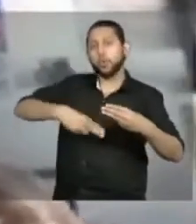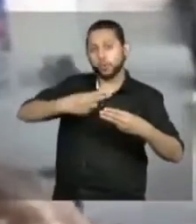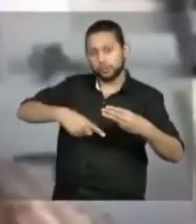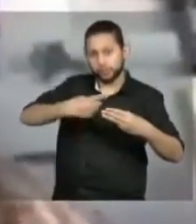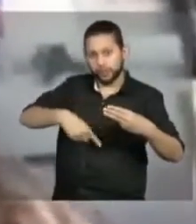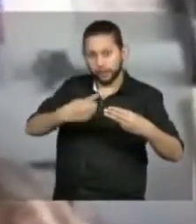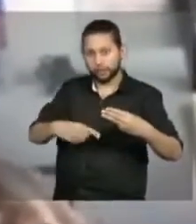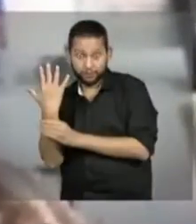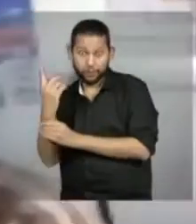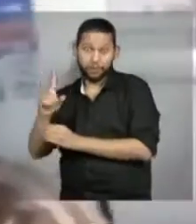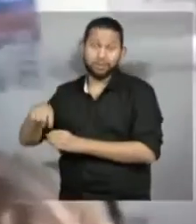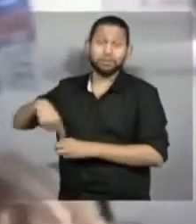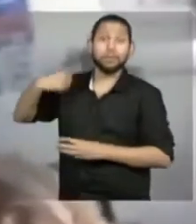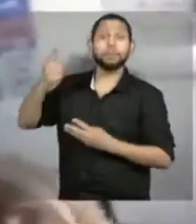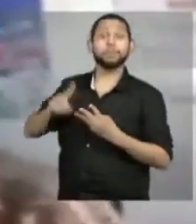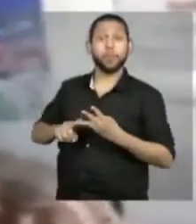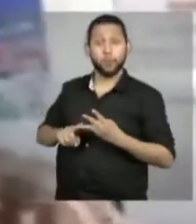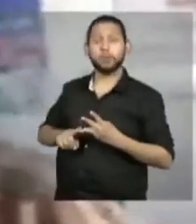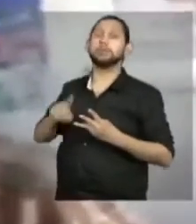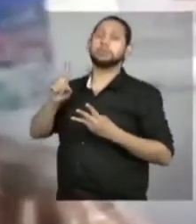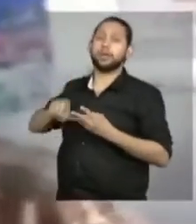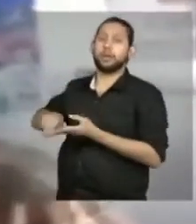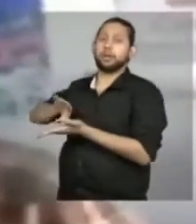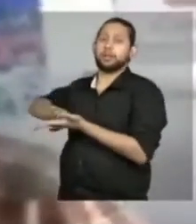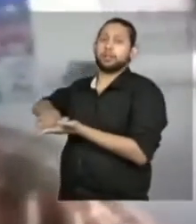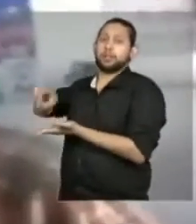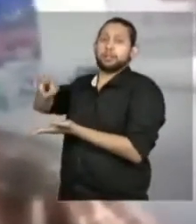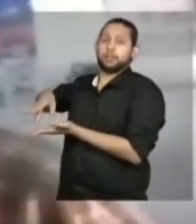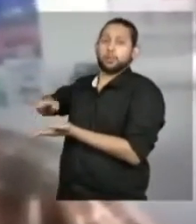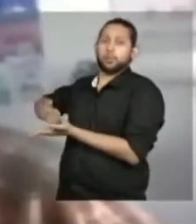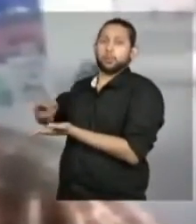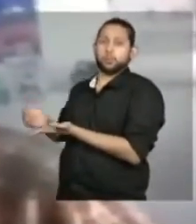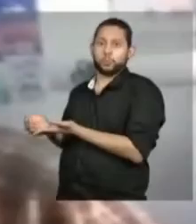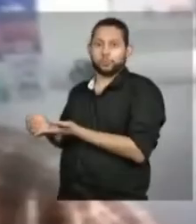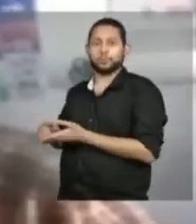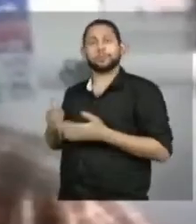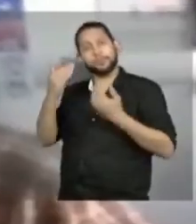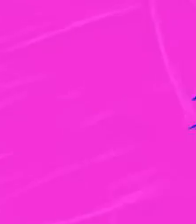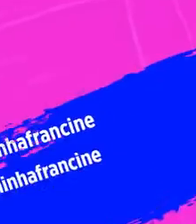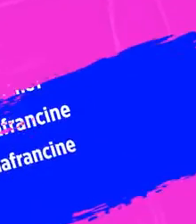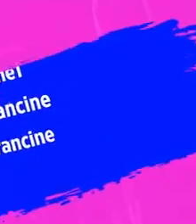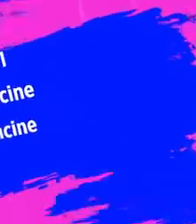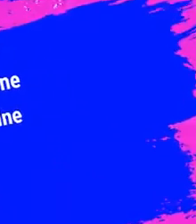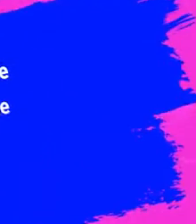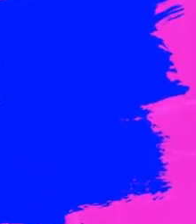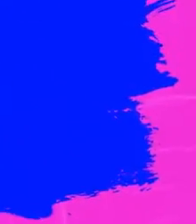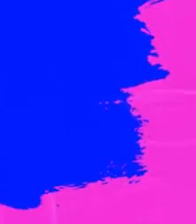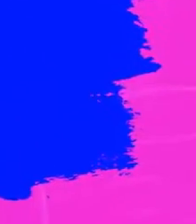reciclável, e aí sim que sobrar será rejeito. Obrigada, colegas. Obrigada, presidente.